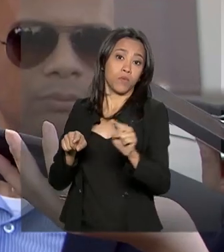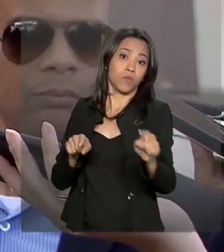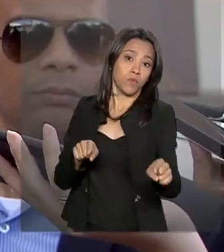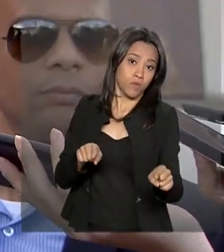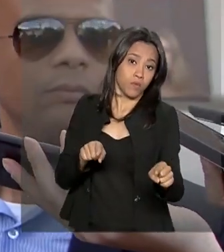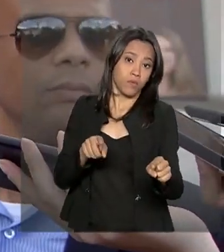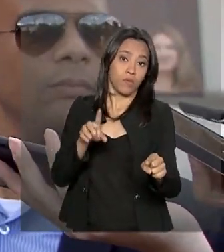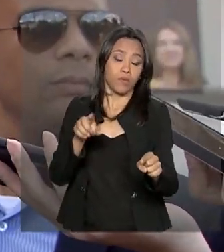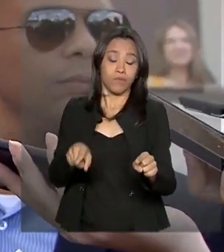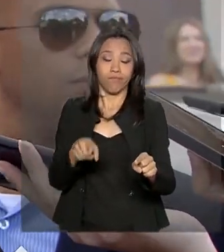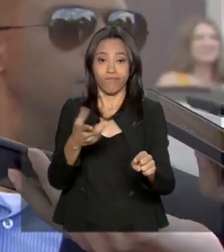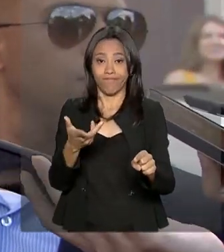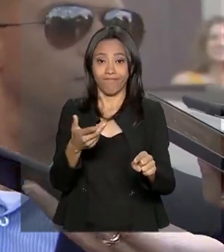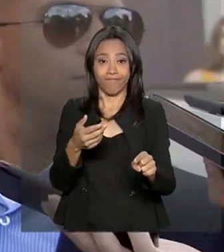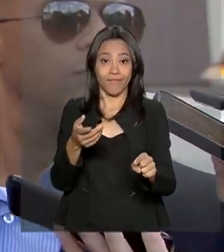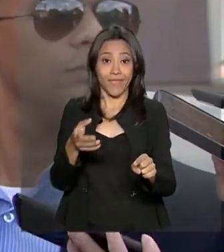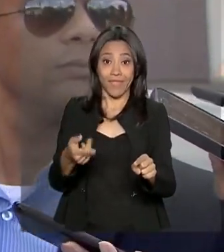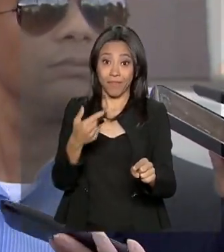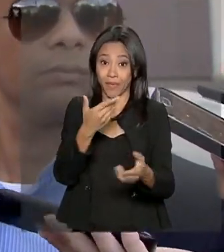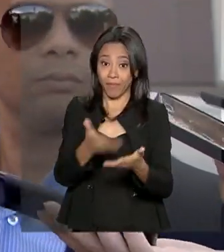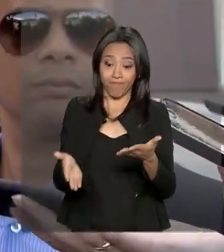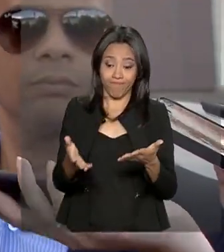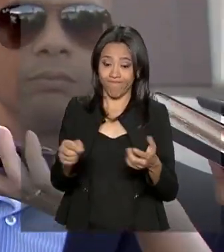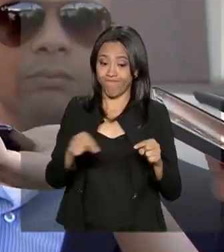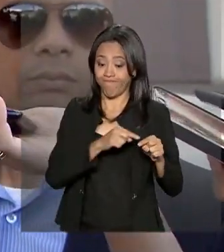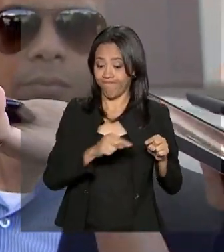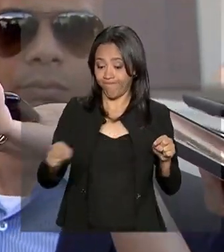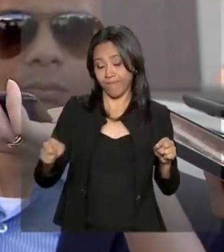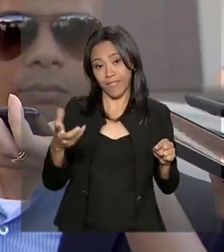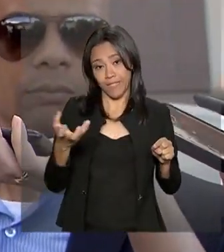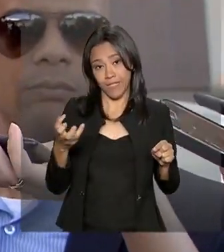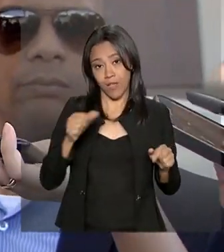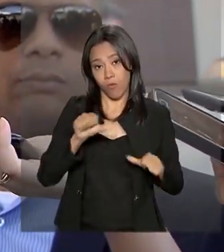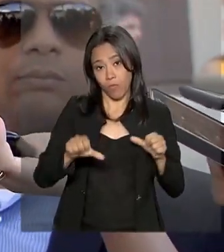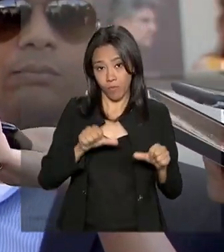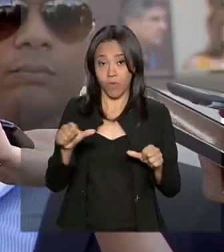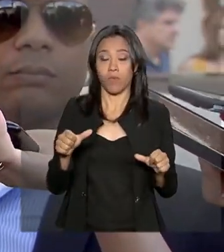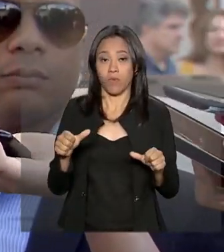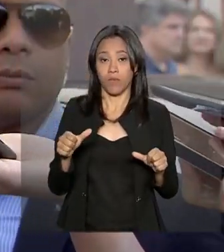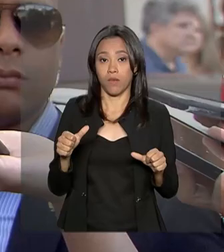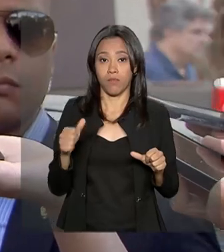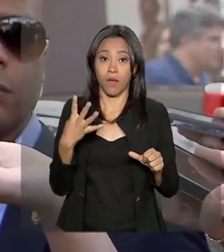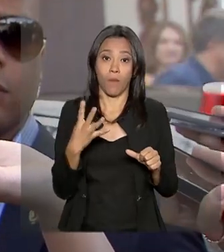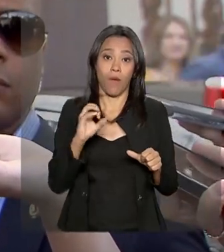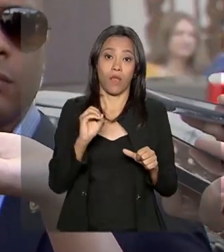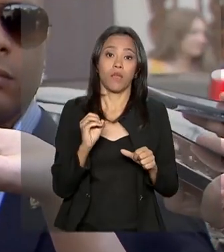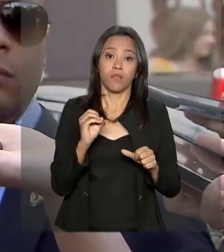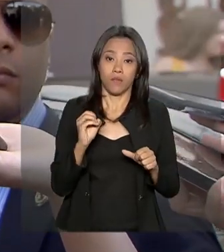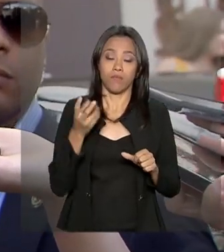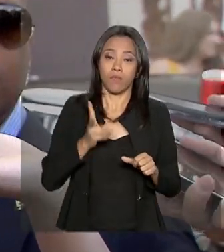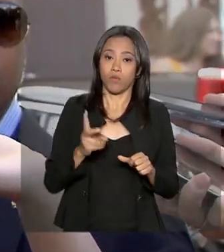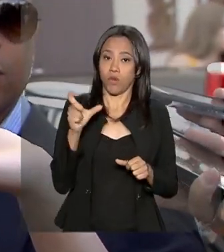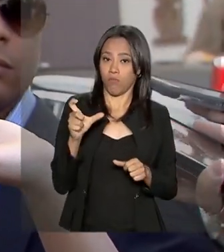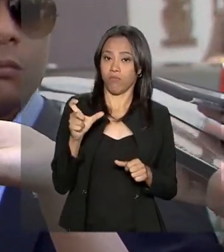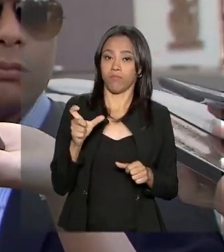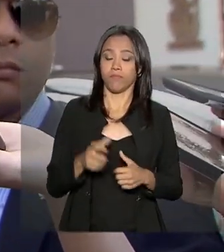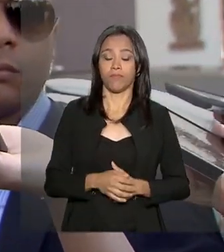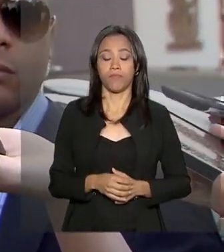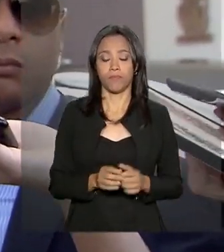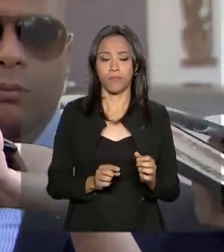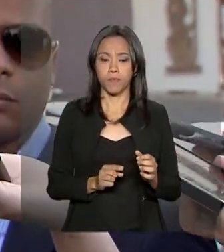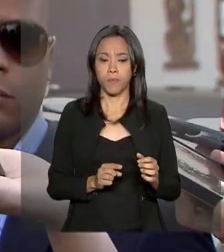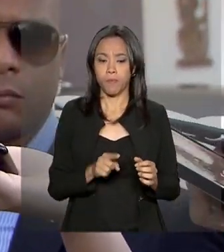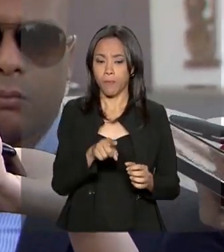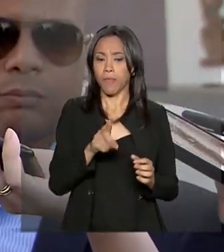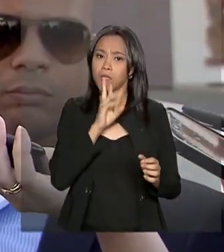é para 40, presidente? A ideia é 40. Se a Câmara quiser alterar, eles alteram. O senhor vai mandar com 40? Mandar... O senhor preferia a medida provisória? Eu